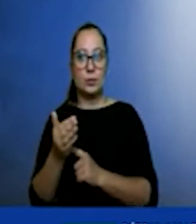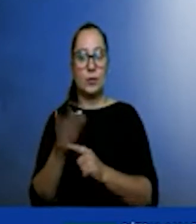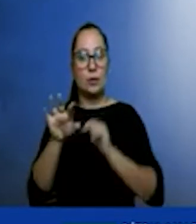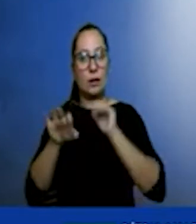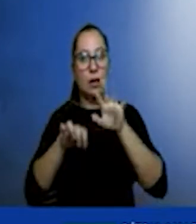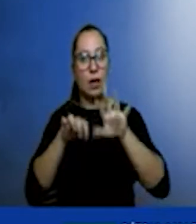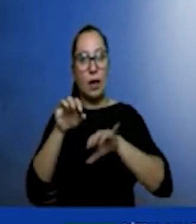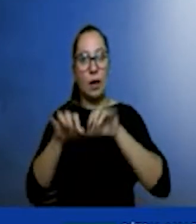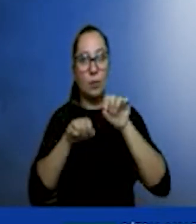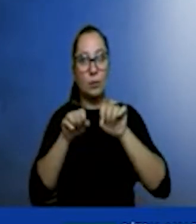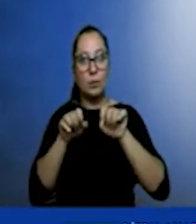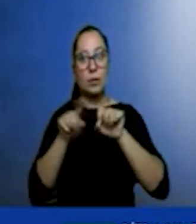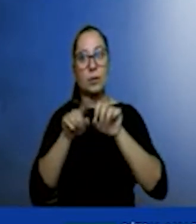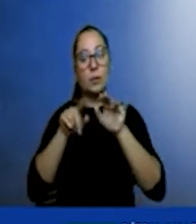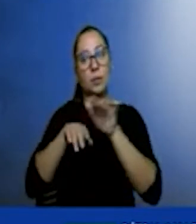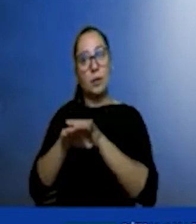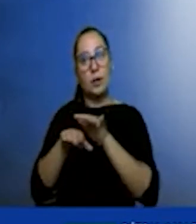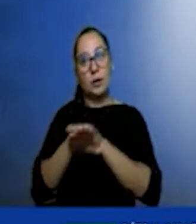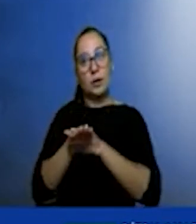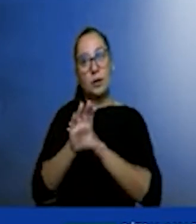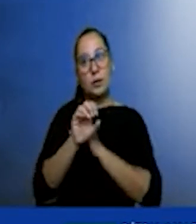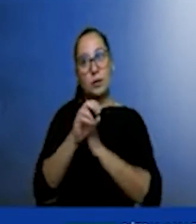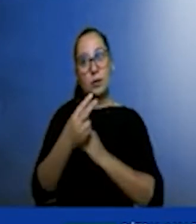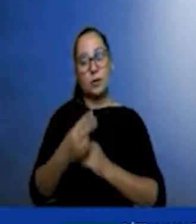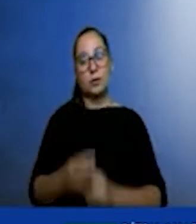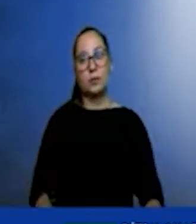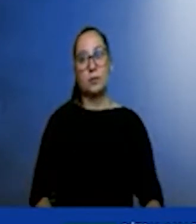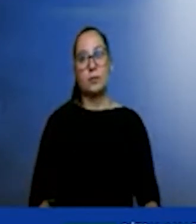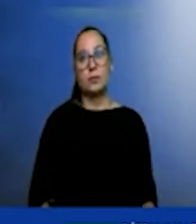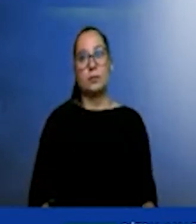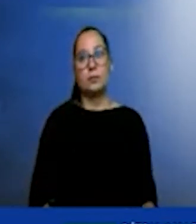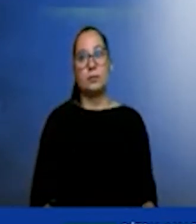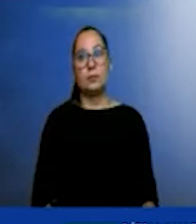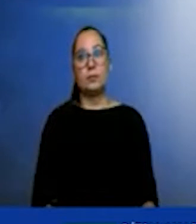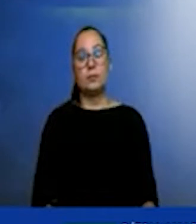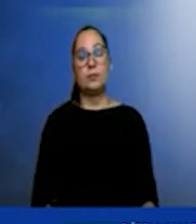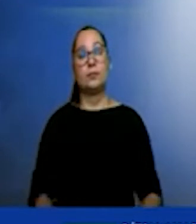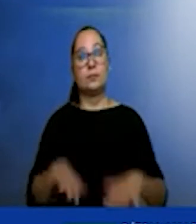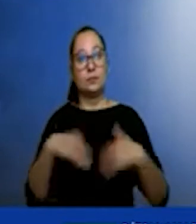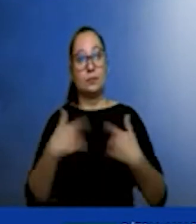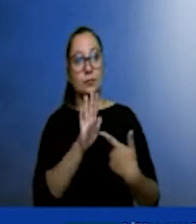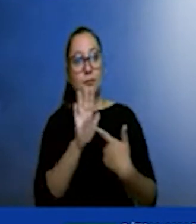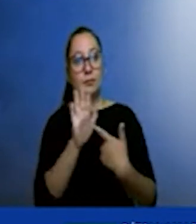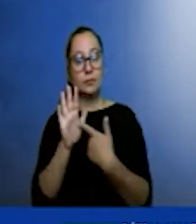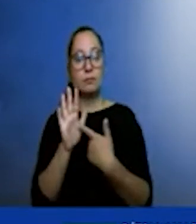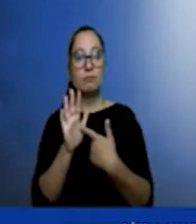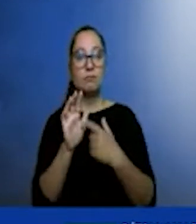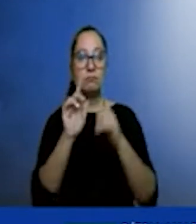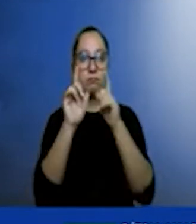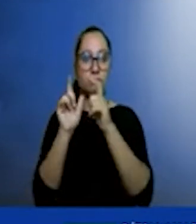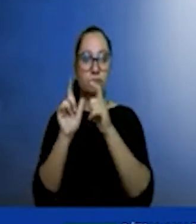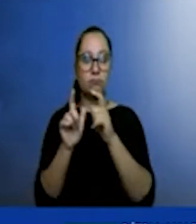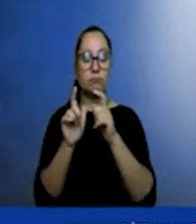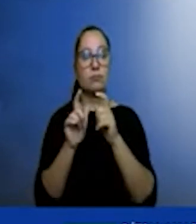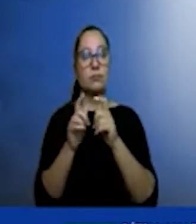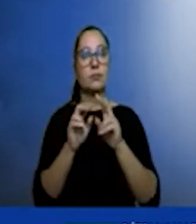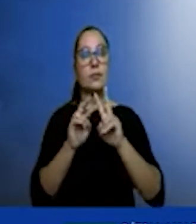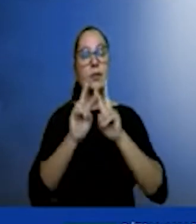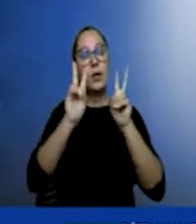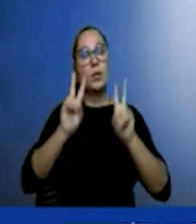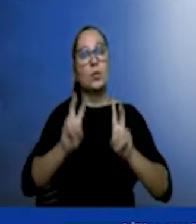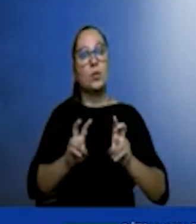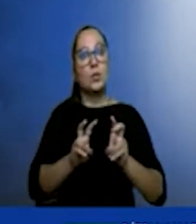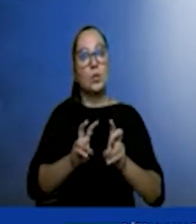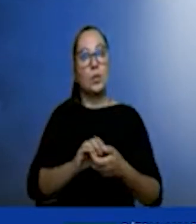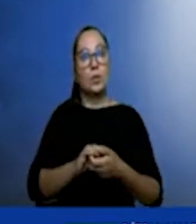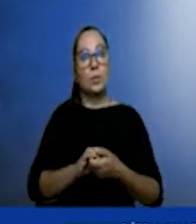e armazenamento do CO2, o BECCS, né? Então, aí aquilo que a pegada do